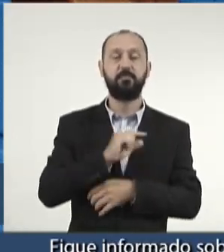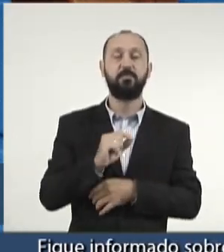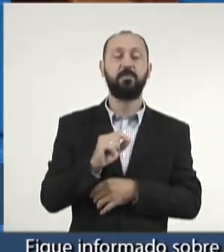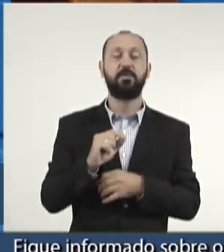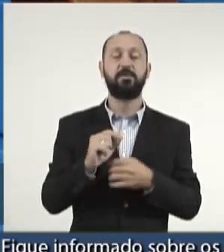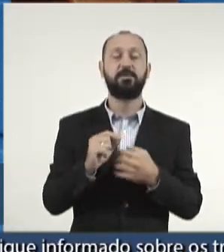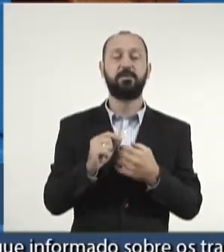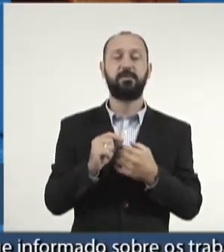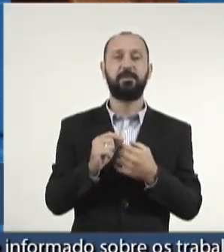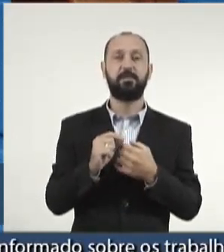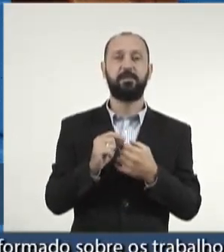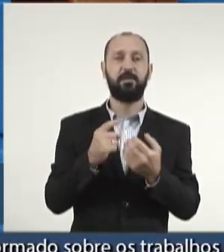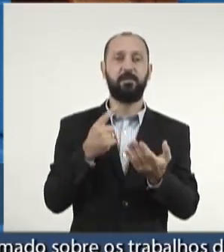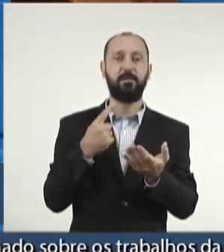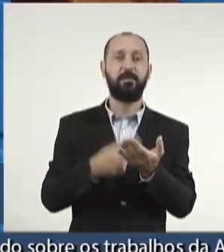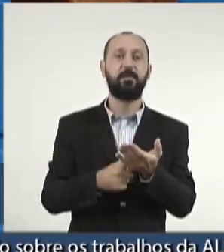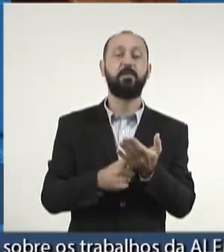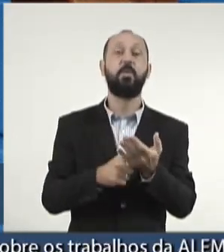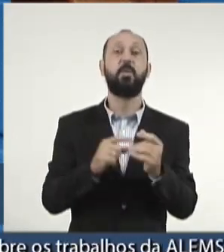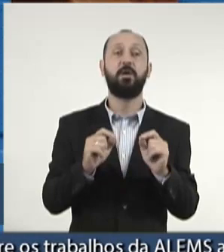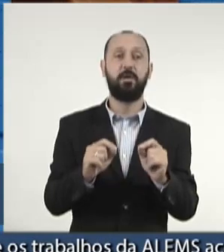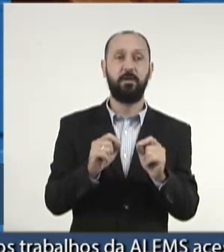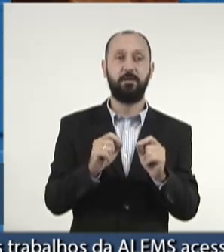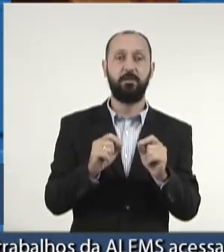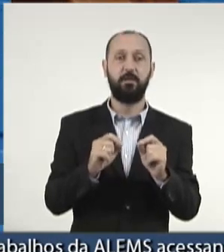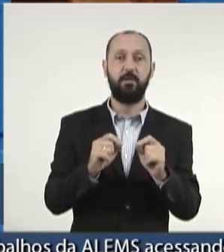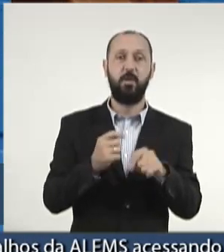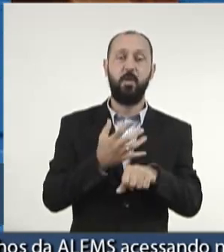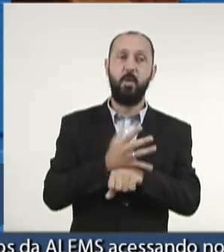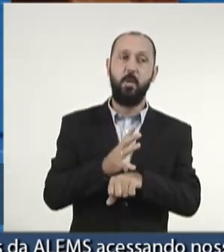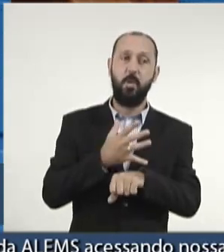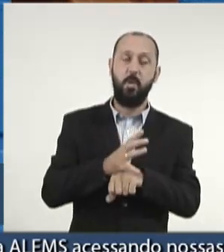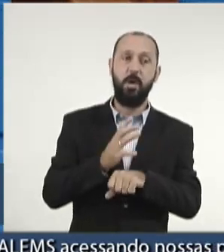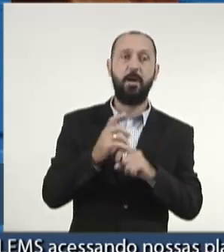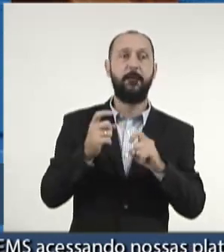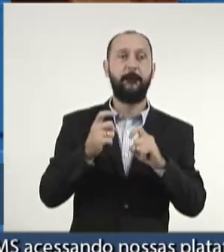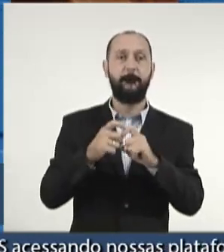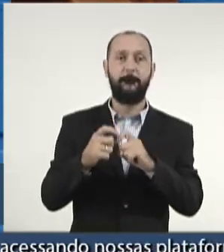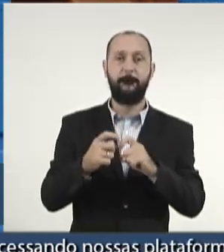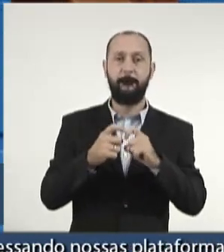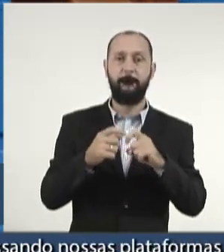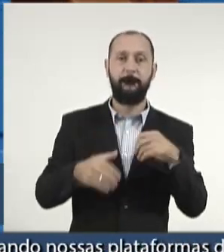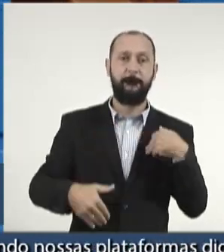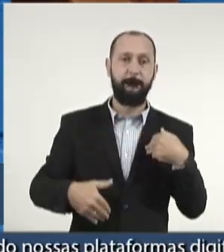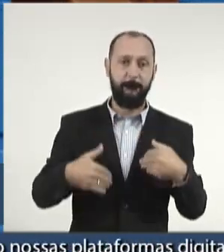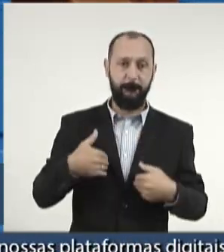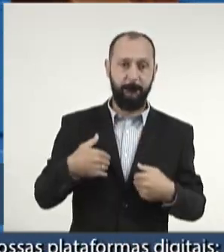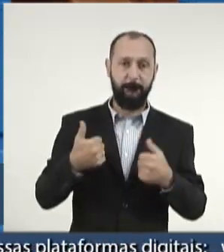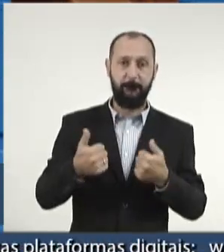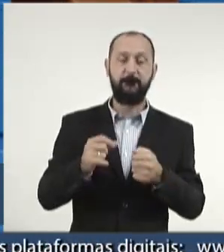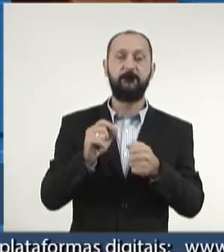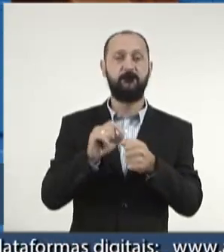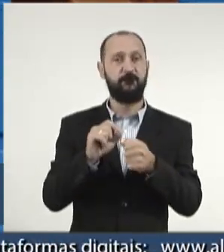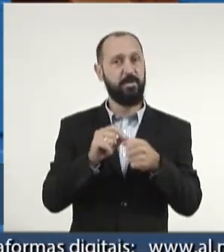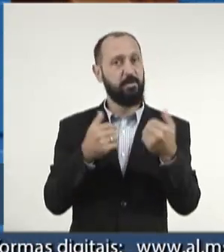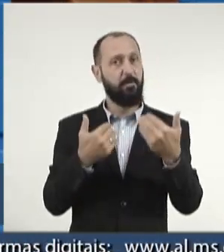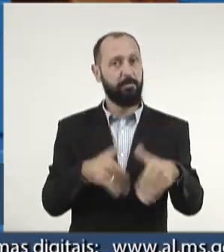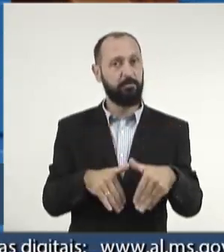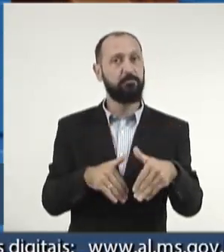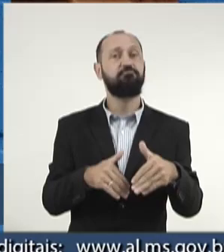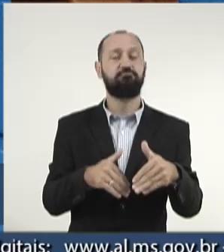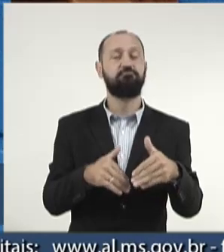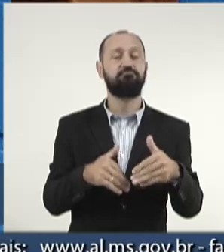estabelecemos que o desempenho médio da pessoa em condição física adequada para a realização da